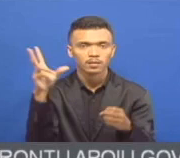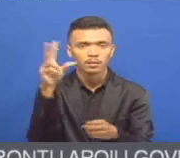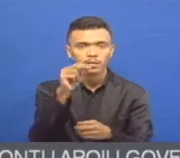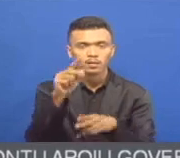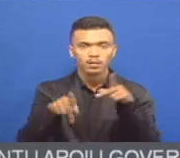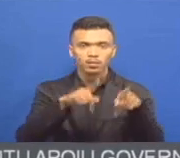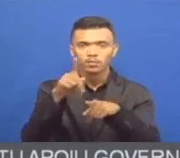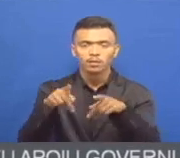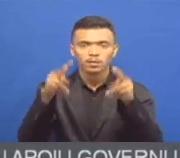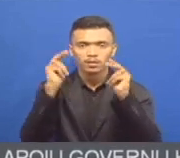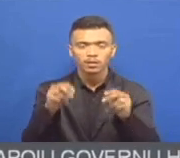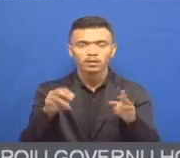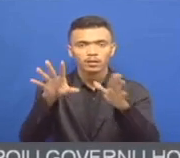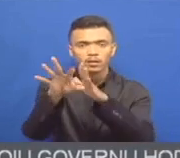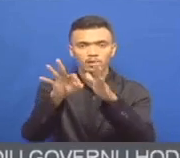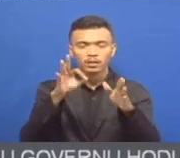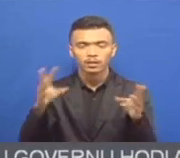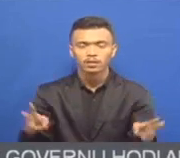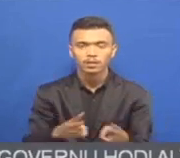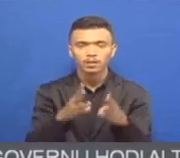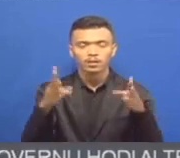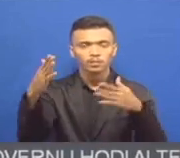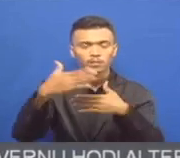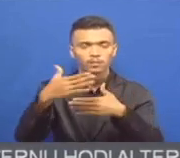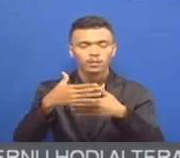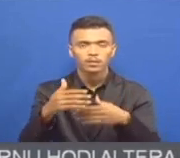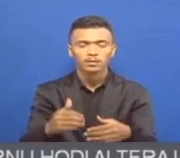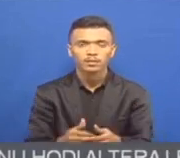sira tende hili dalan. Ida neve mak bisikliu